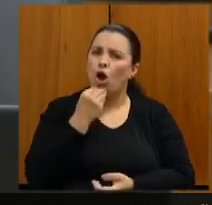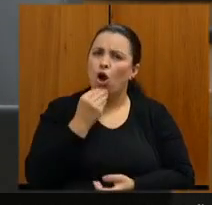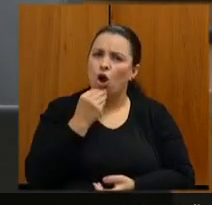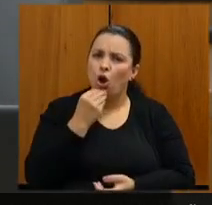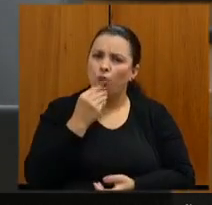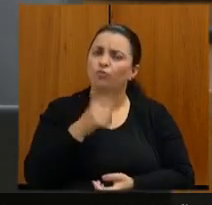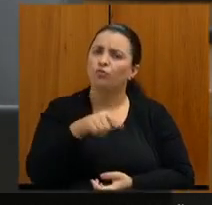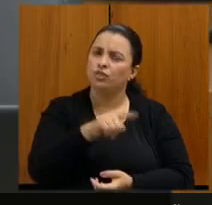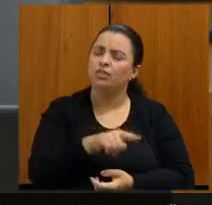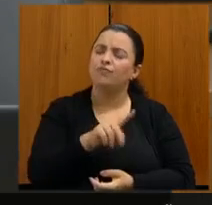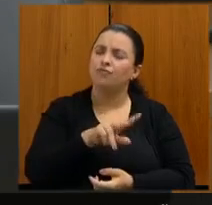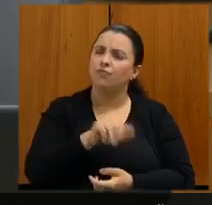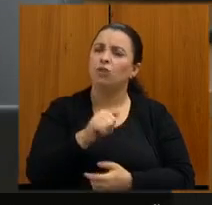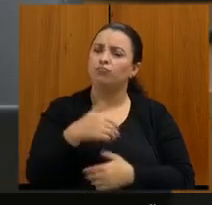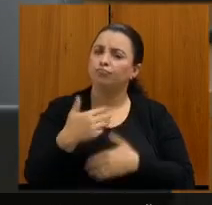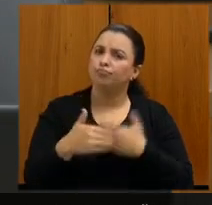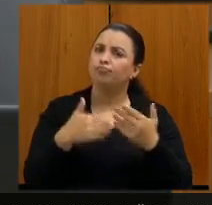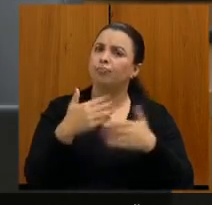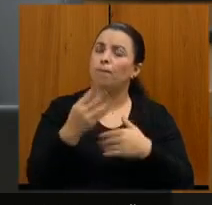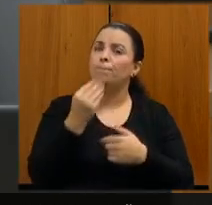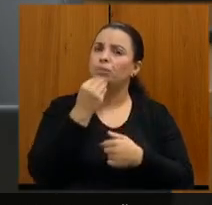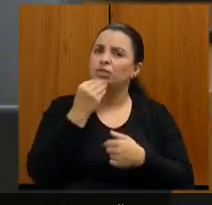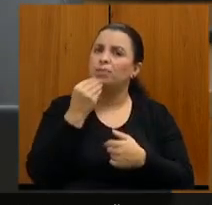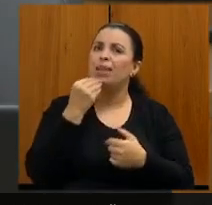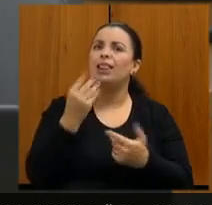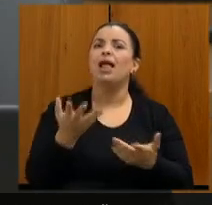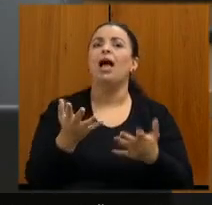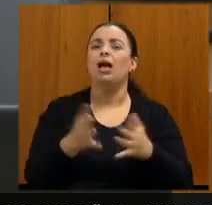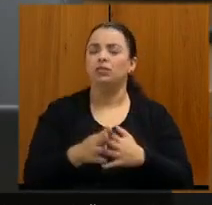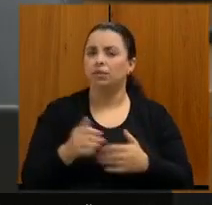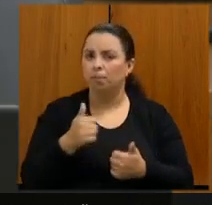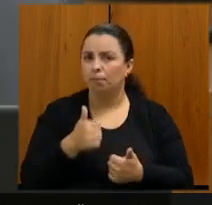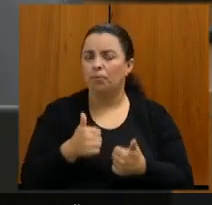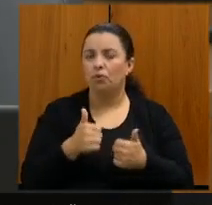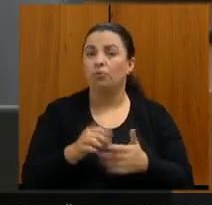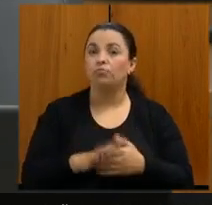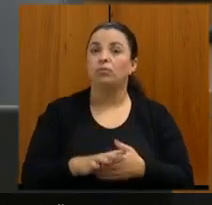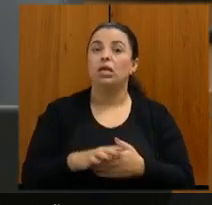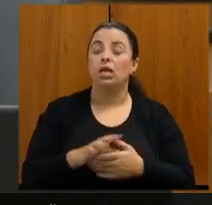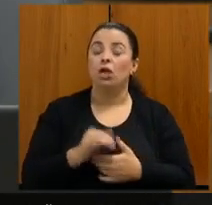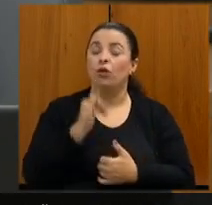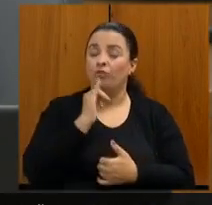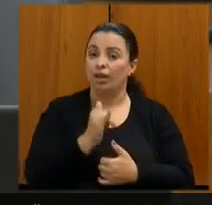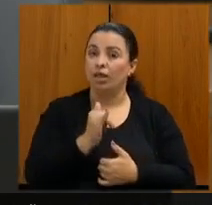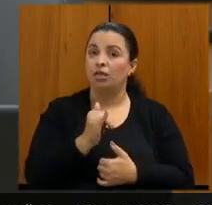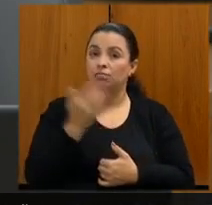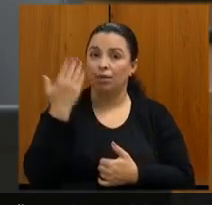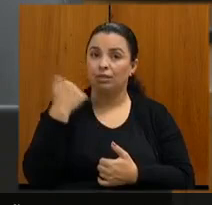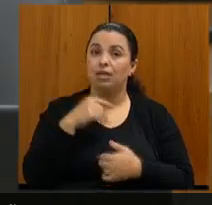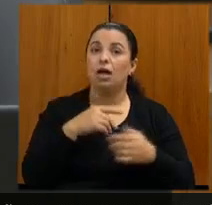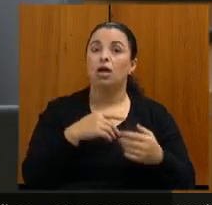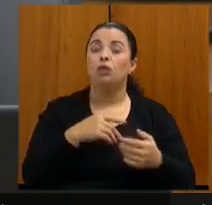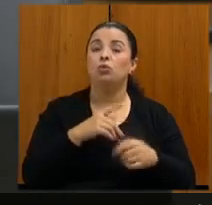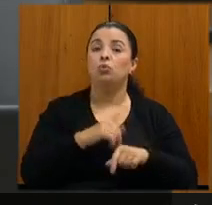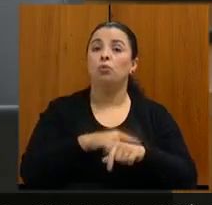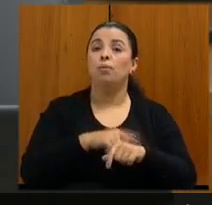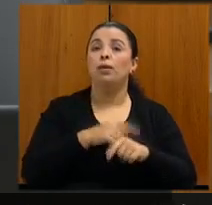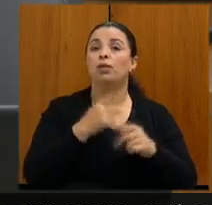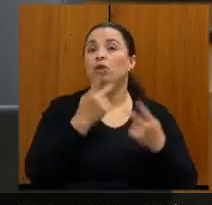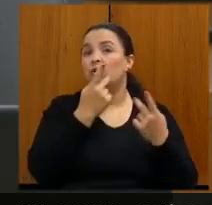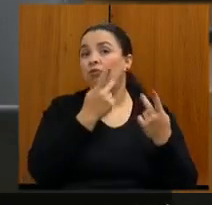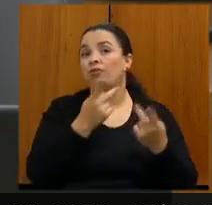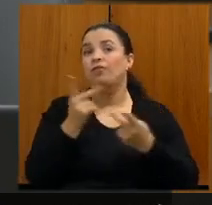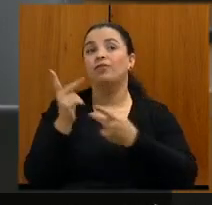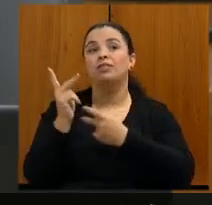vão construindo possibilidades né eu de eu disse isso muito quando fomos visitar o O Abrigo a